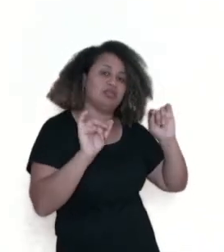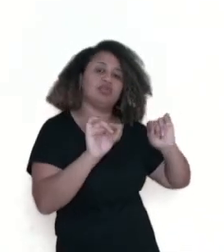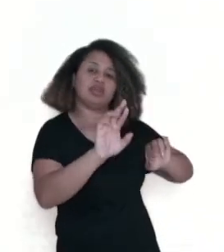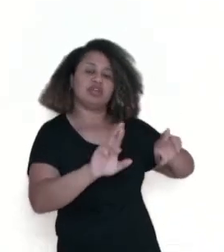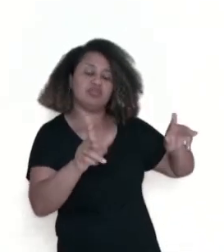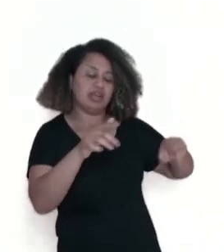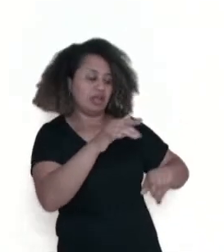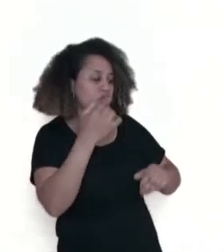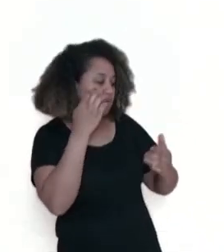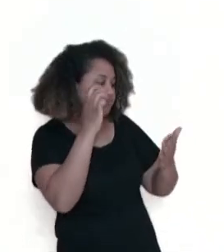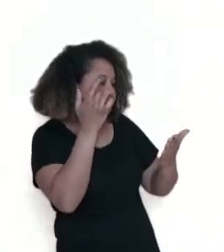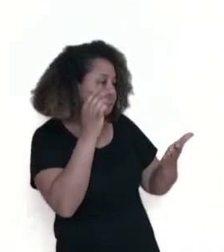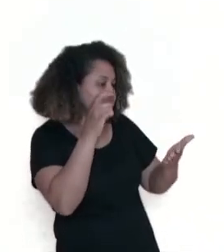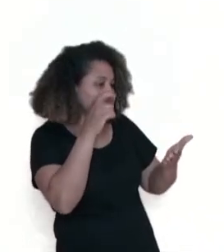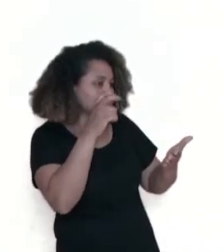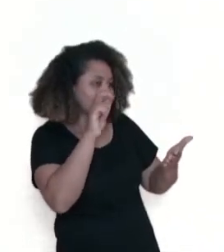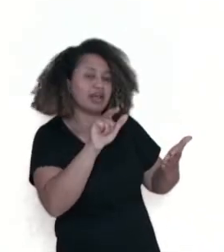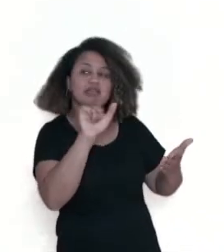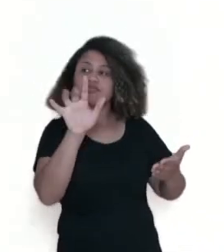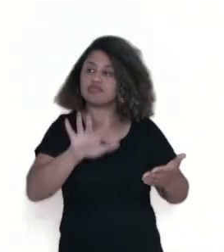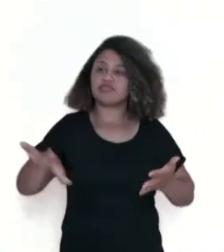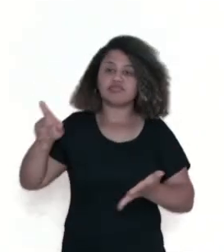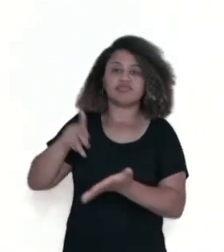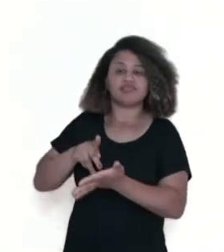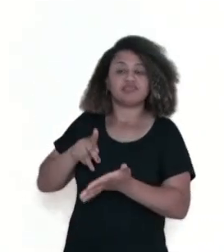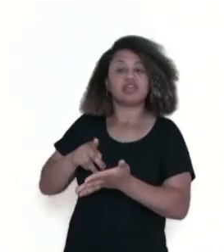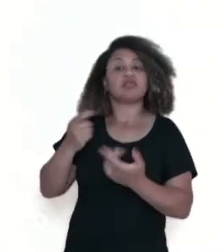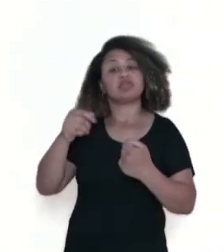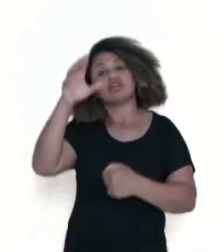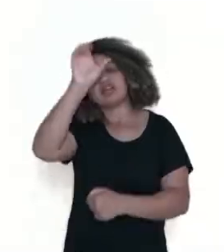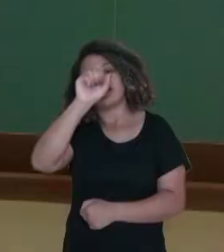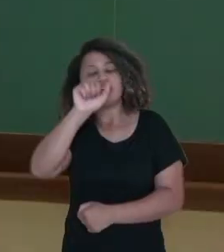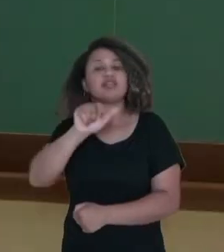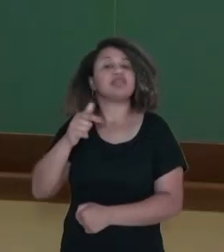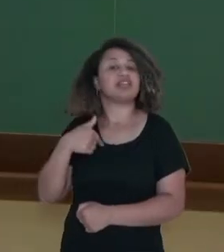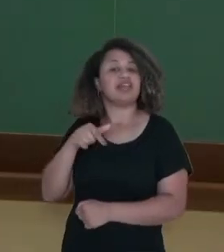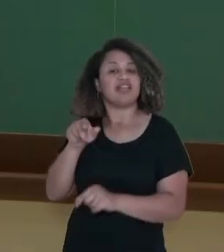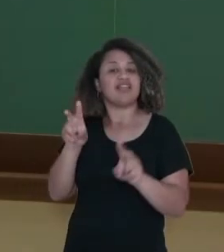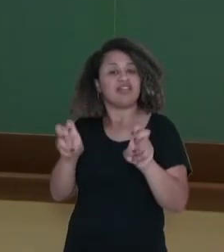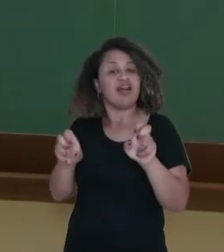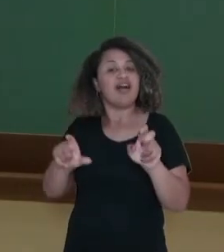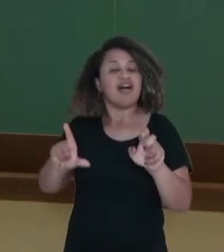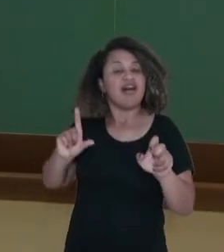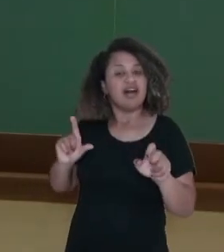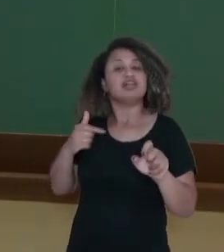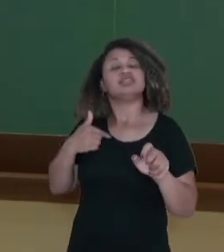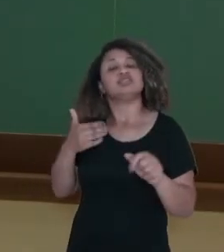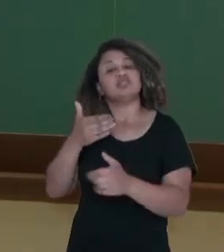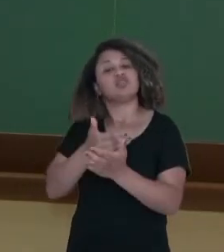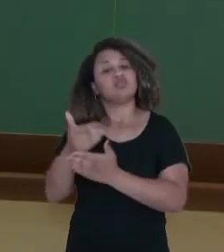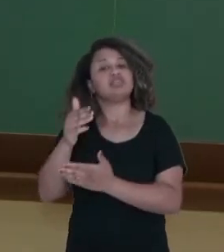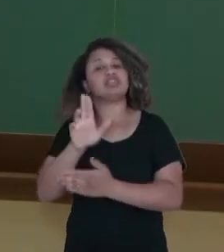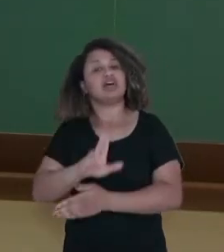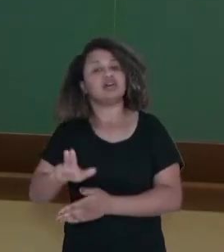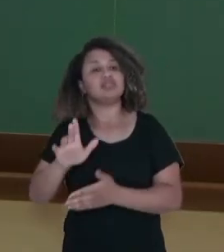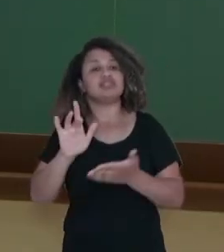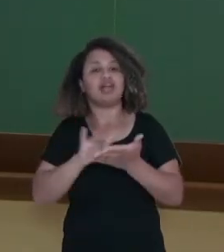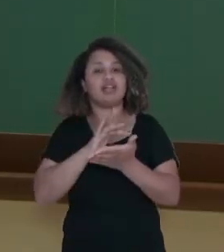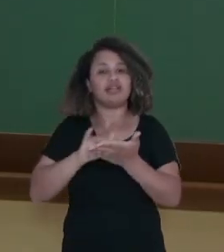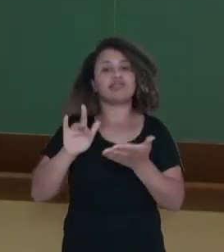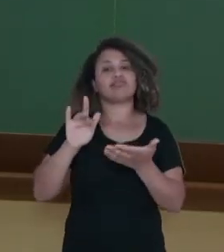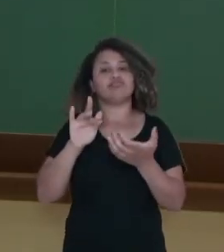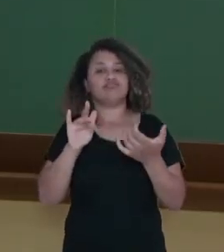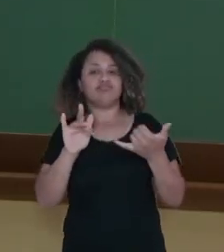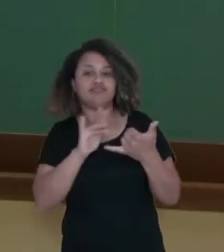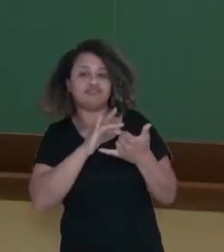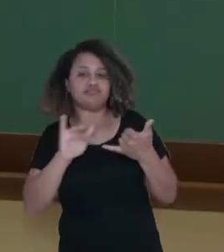da realidade, eles devem aprender sobre isso antes de ter acesso às telas. E aqui, gente, uma